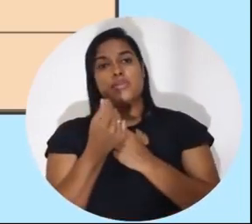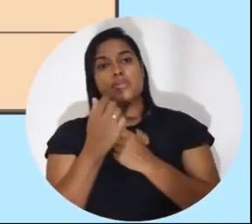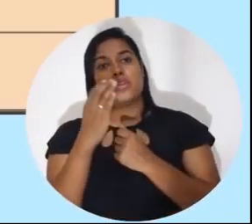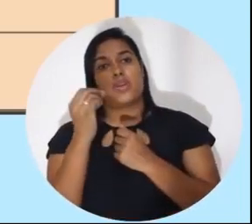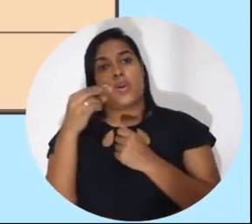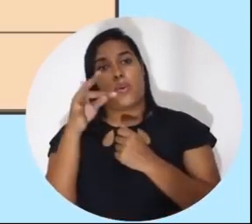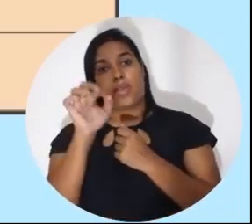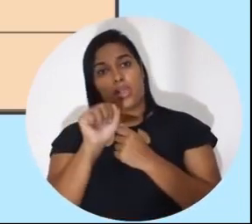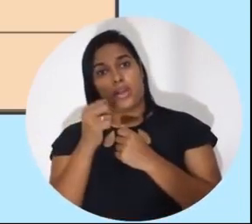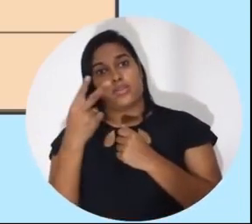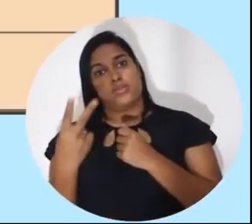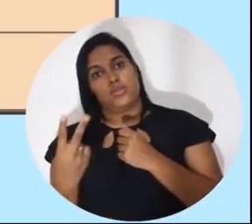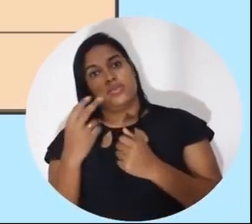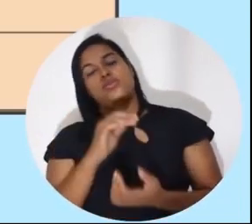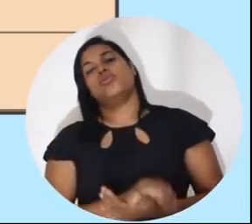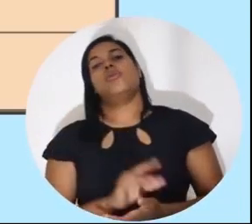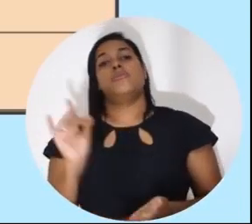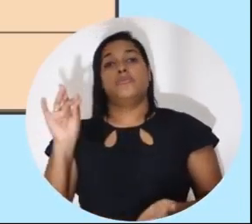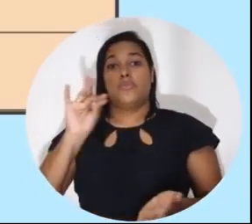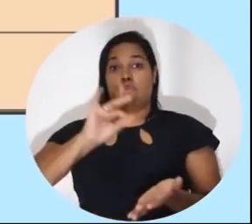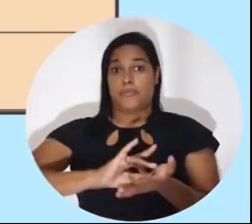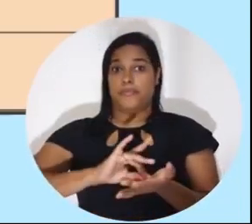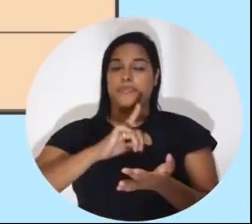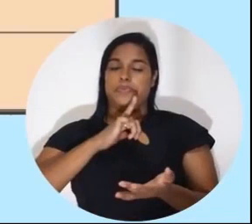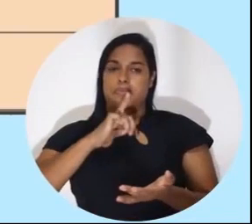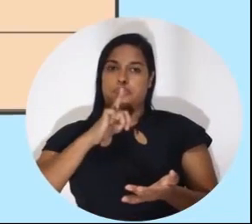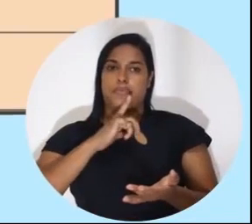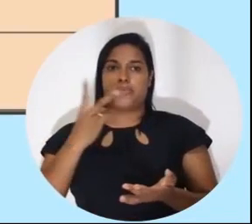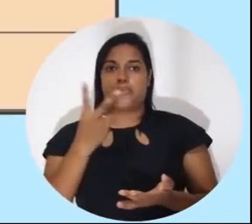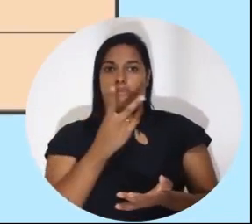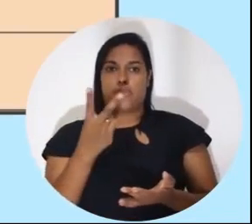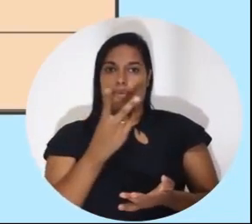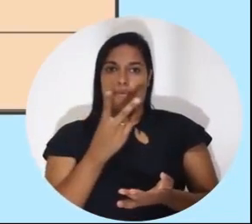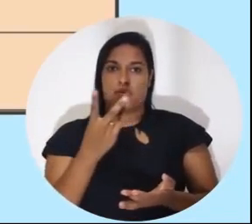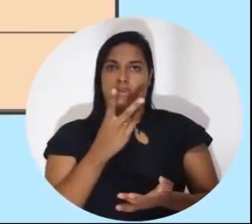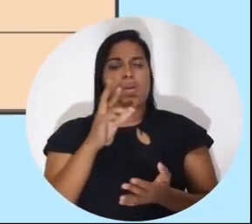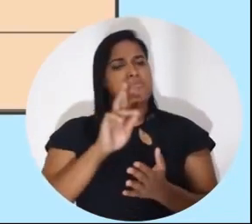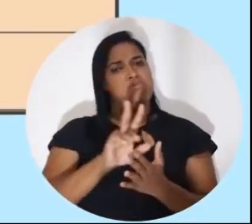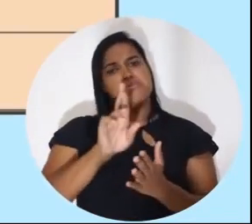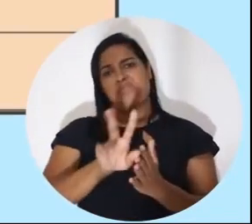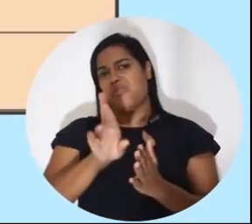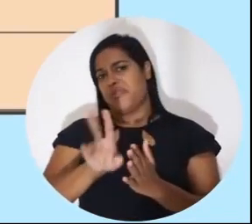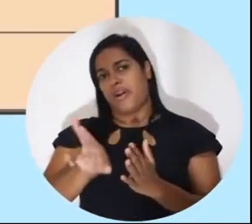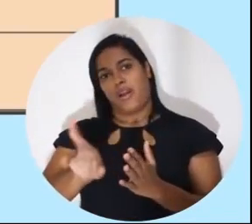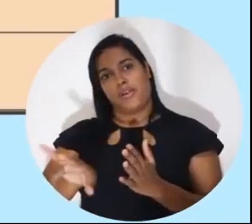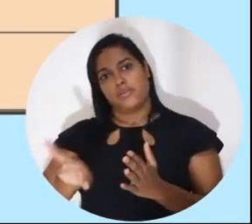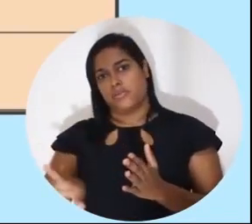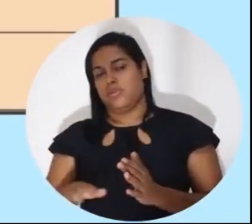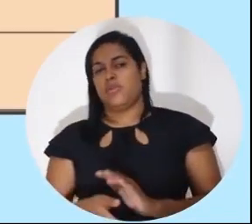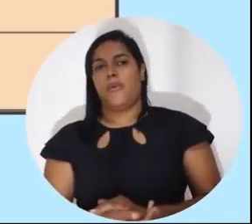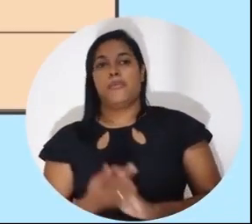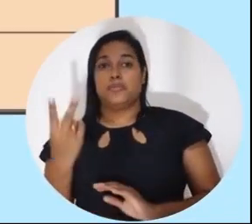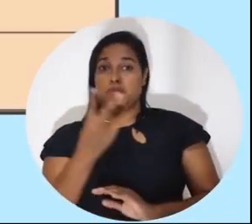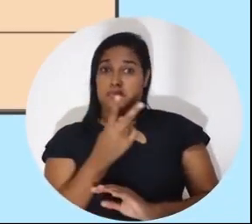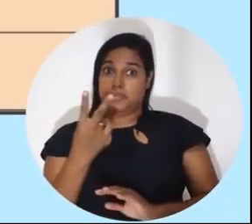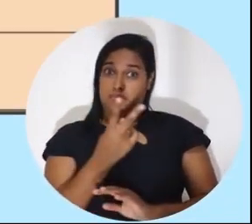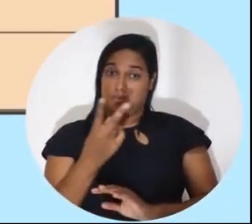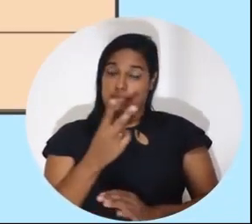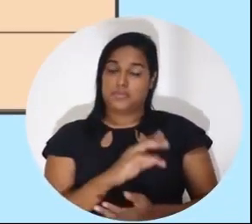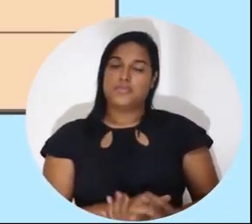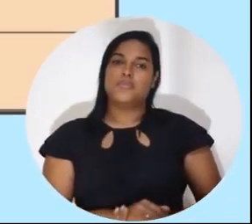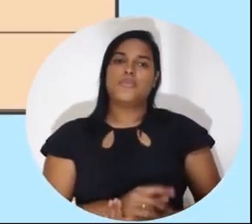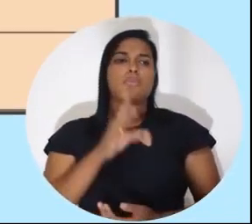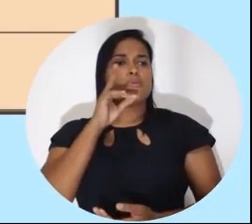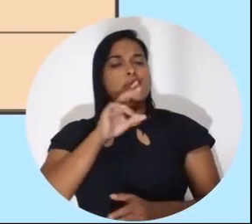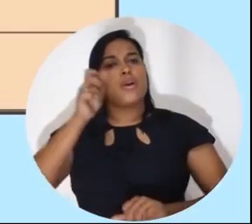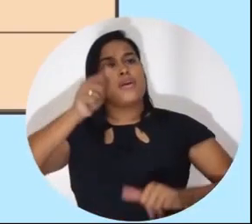conta 2. Na verdade, existem diversas siglas dentro dessas duas grandes contas.